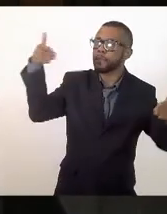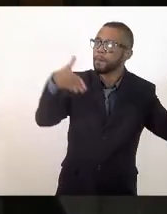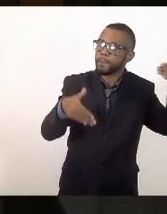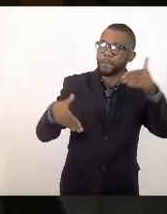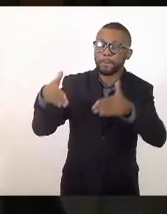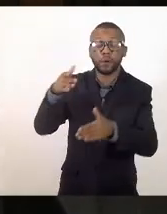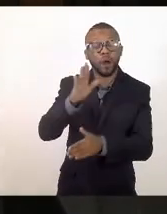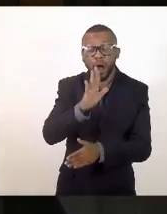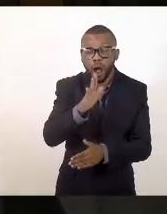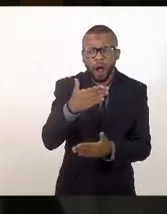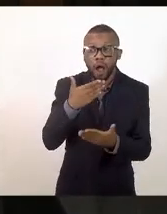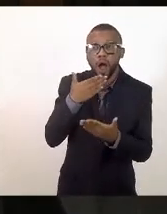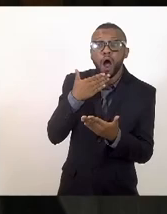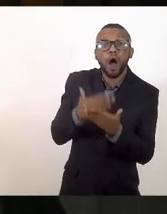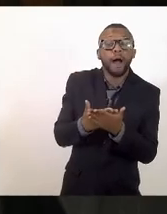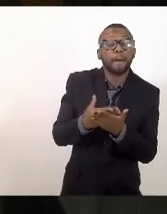pasmem,